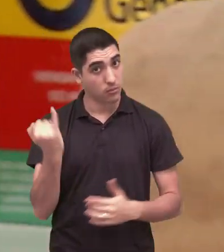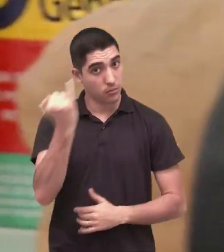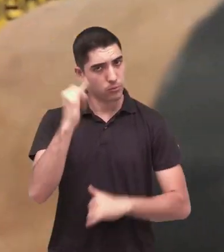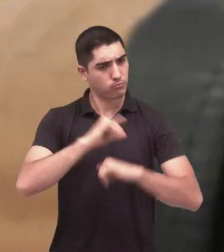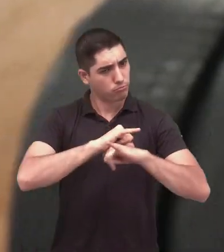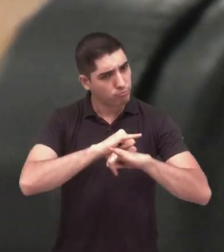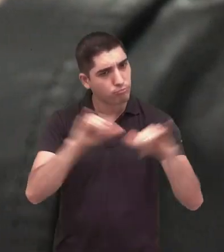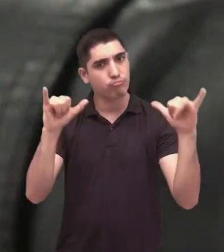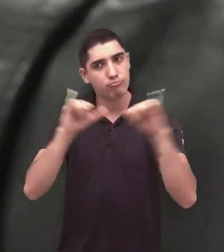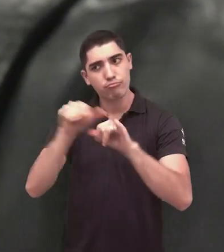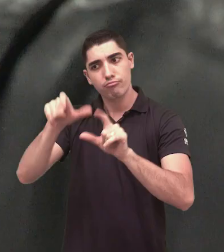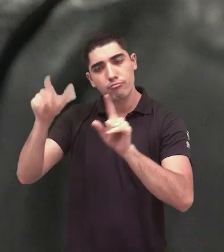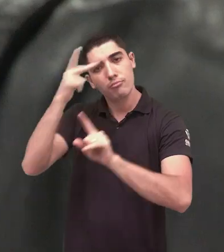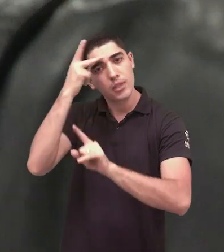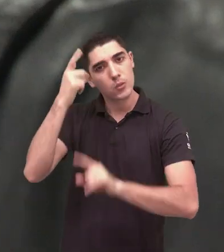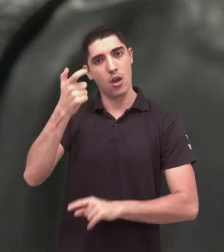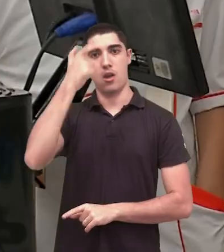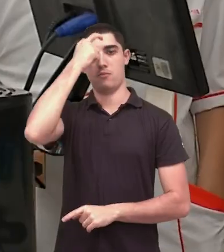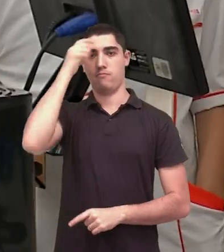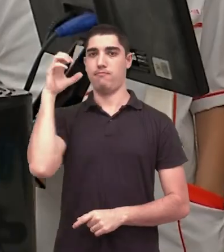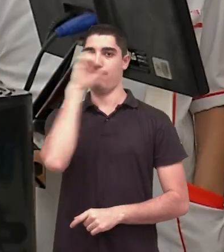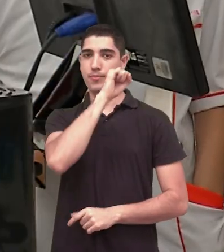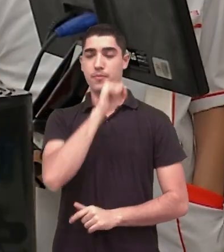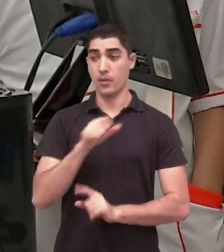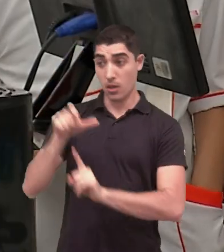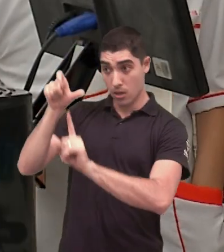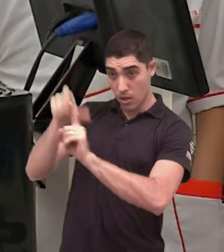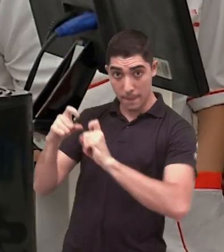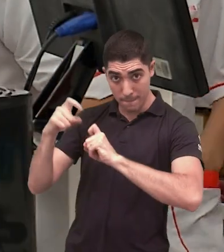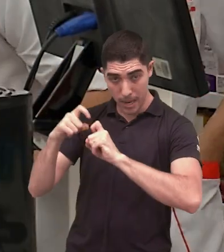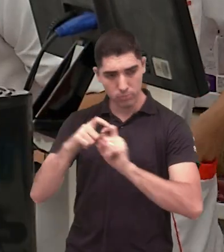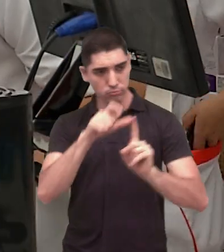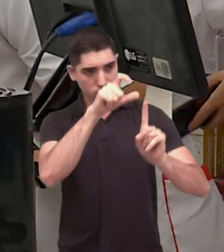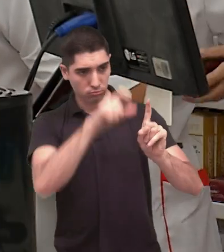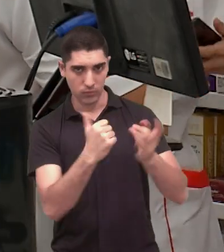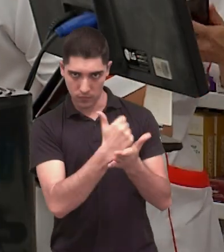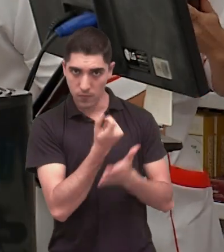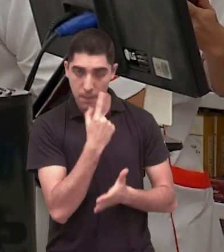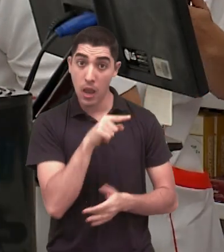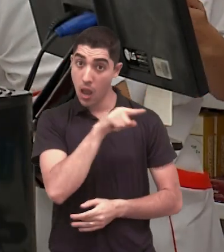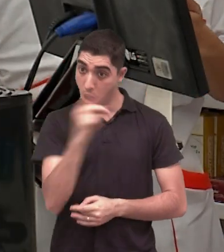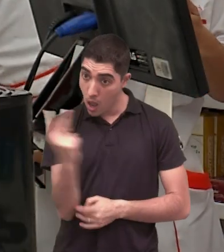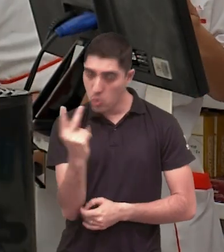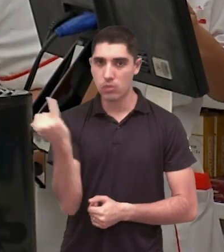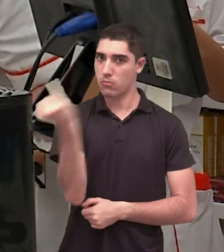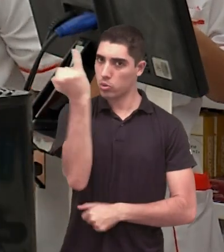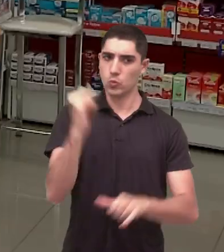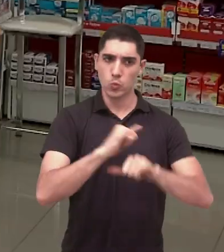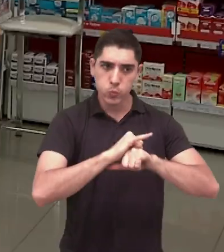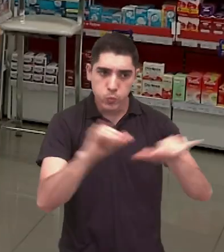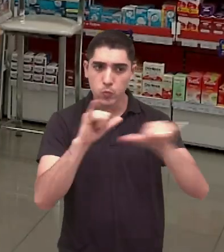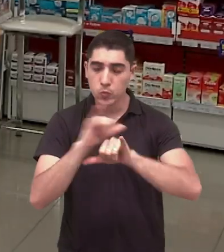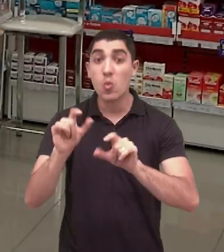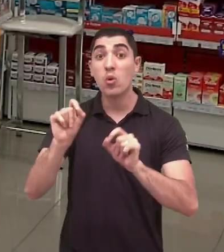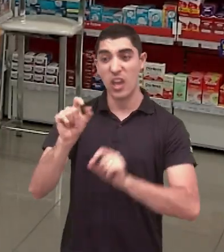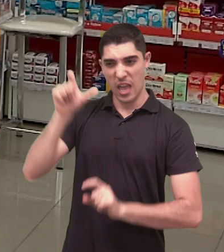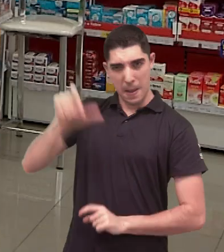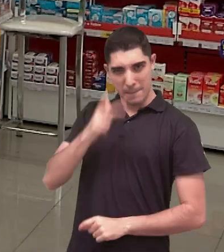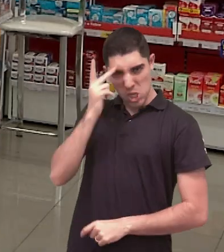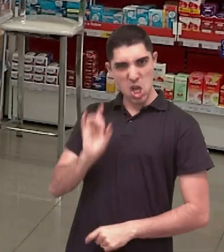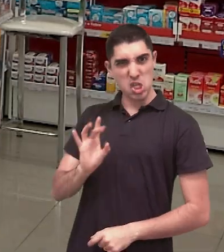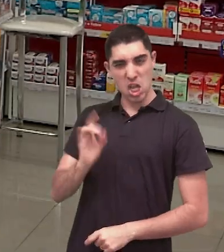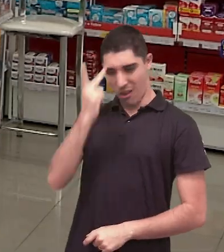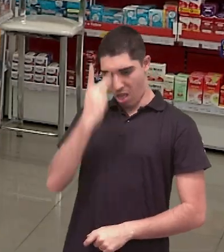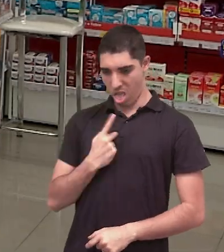a conscientização dos pacientes. Médicos e farmacêuticos são essenciais nesse papel. Se